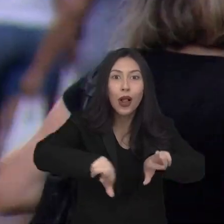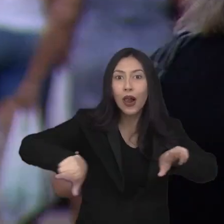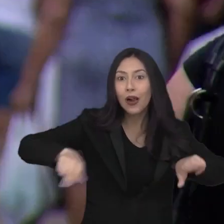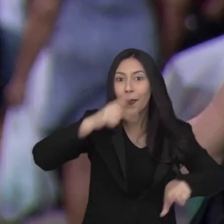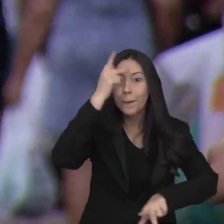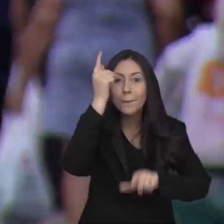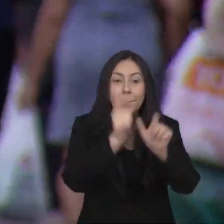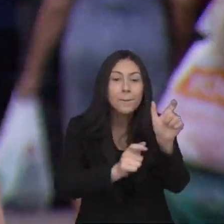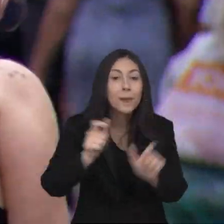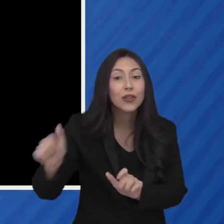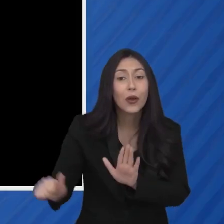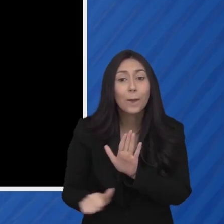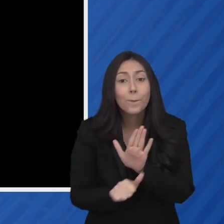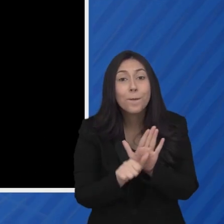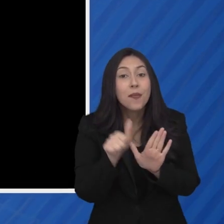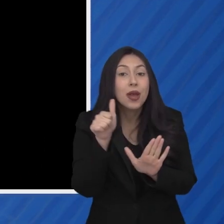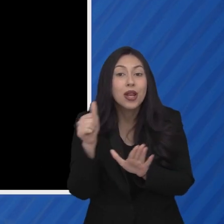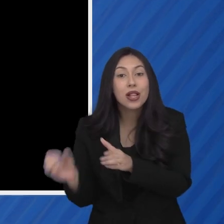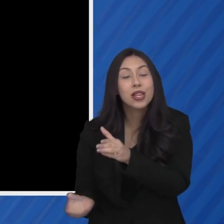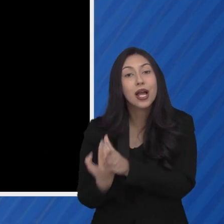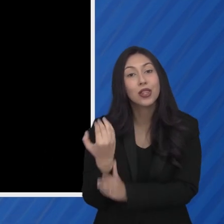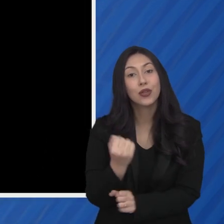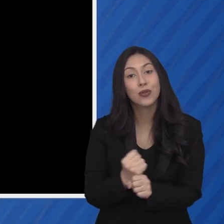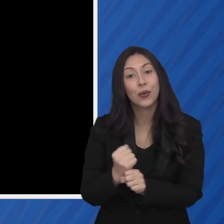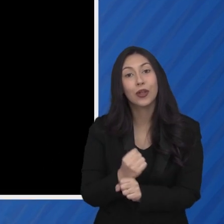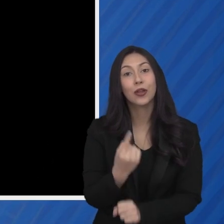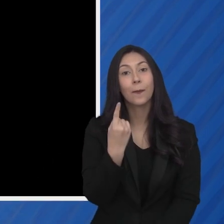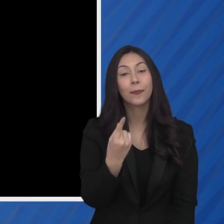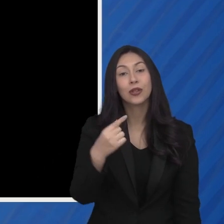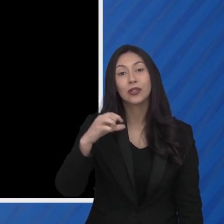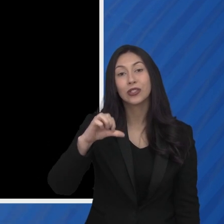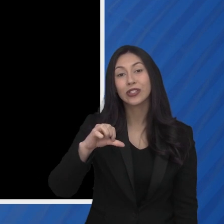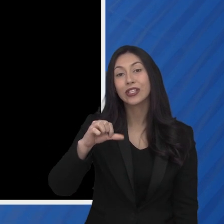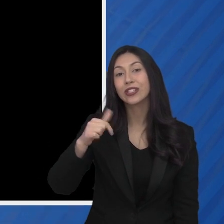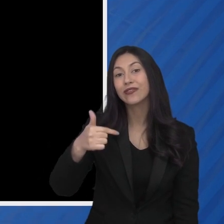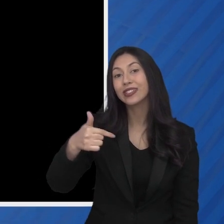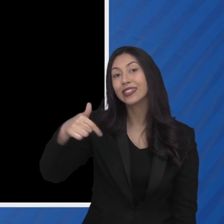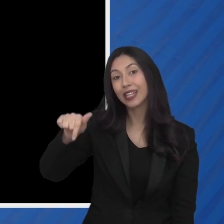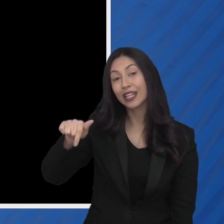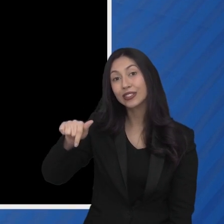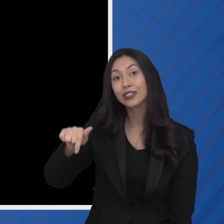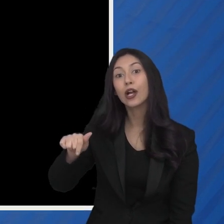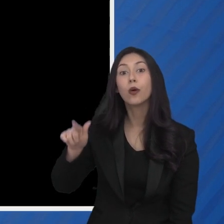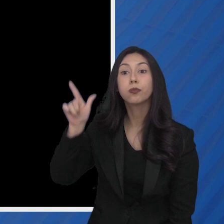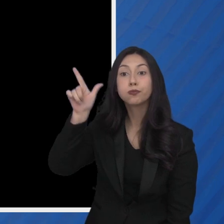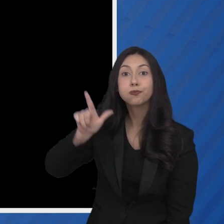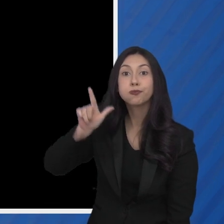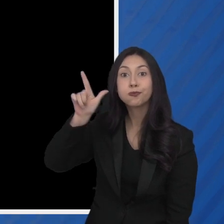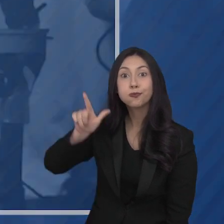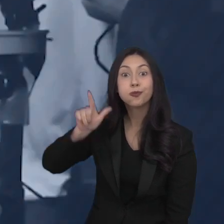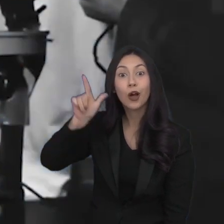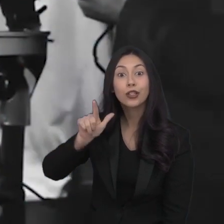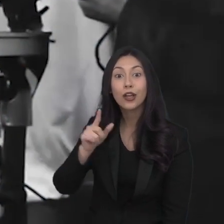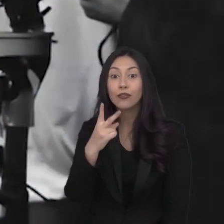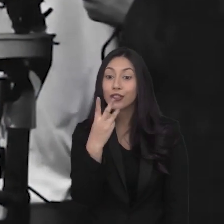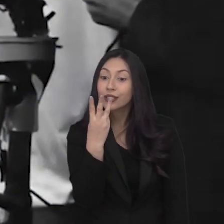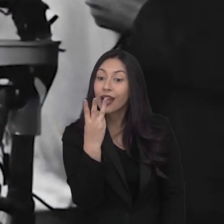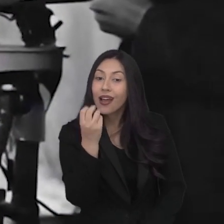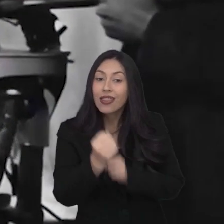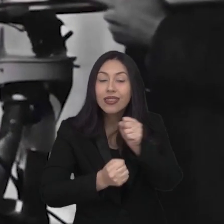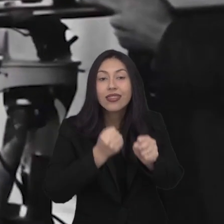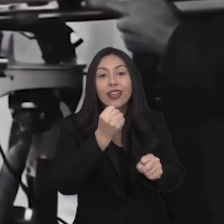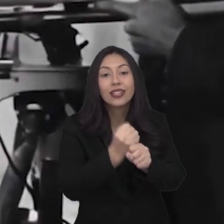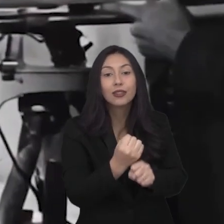cotidiano de várias pessoas. O primeiro aparelho foi lançado no ano de 1927, em Londres. Só 23